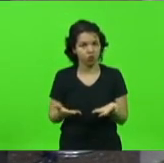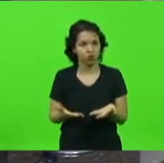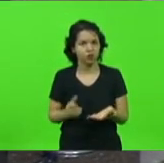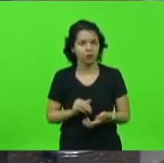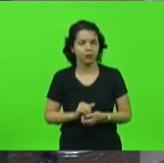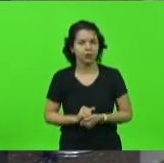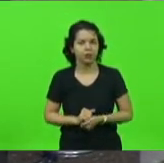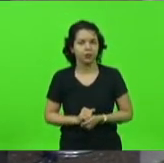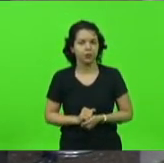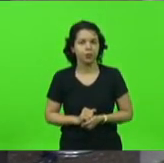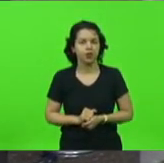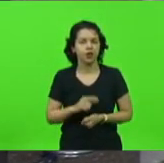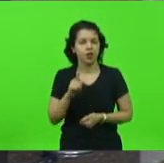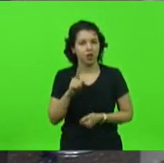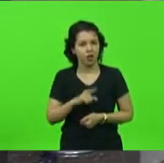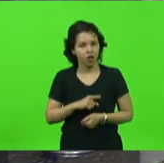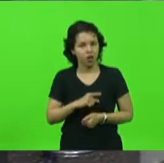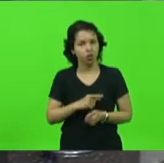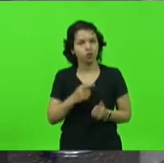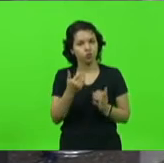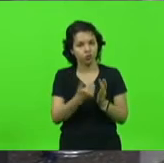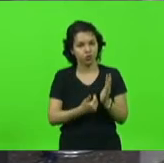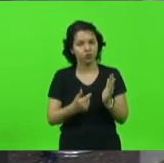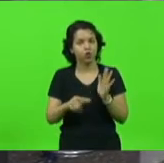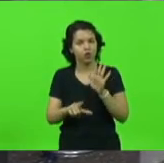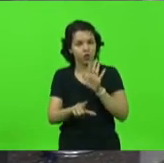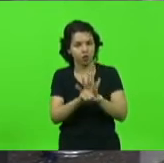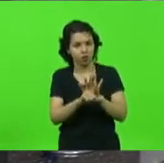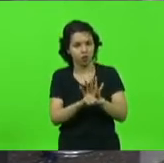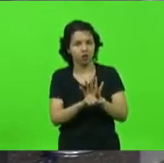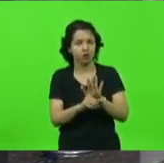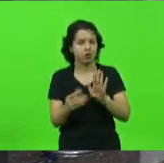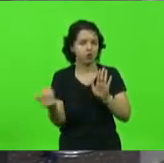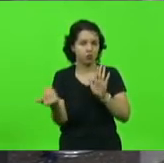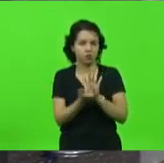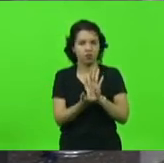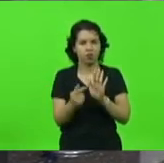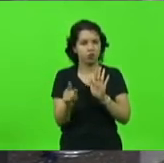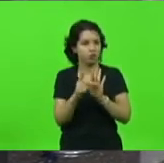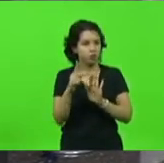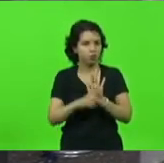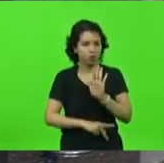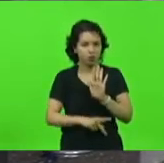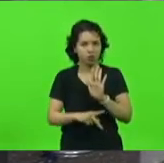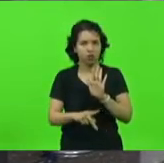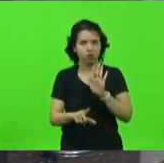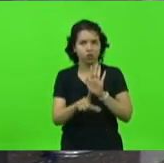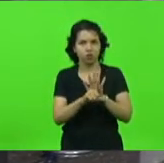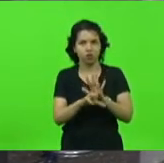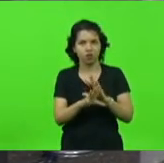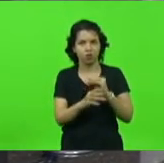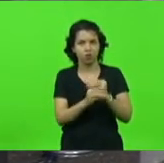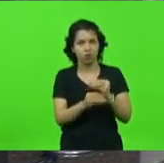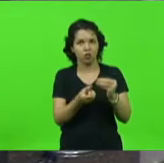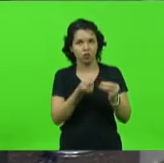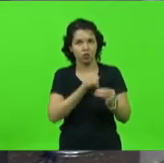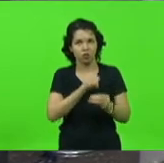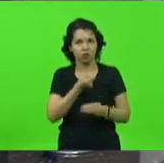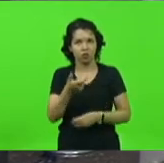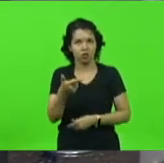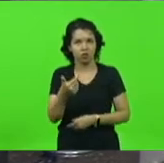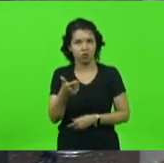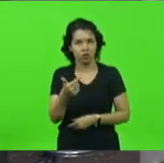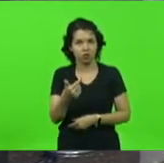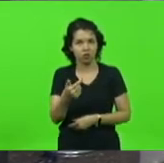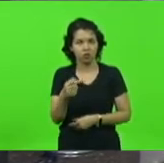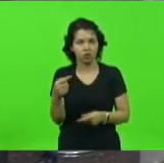por subsídio. Portanto, essa lei ela não está sendo evocada no projeto de lei complementar número 12. É